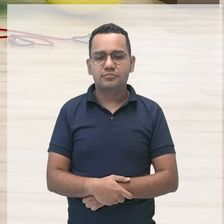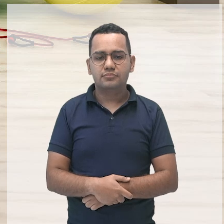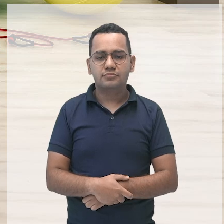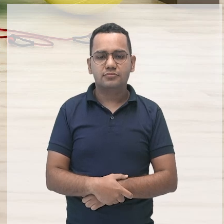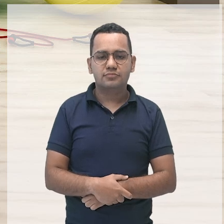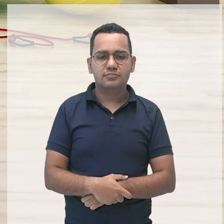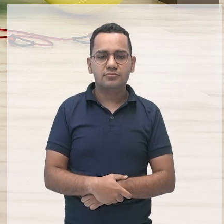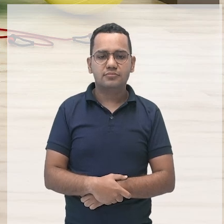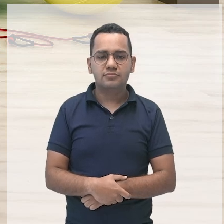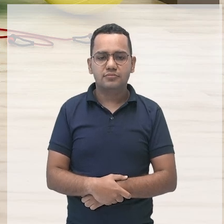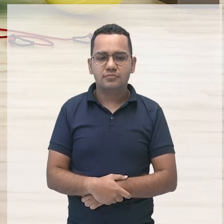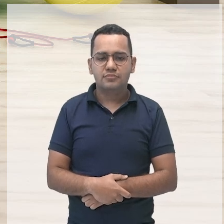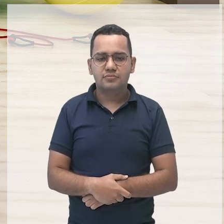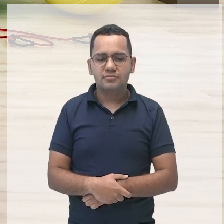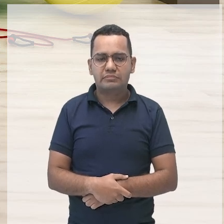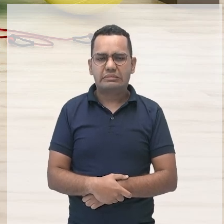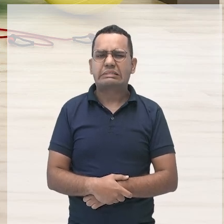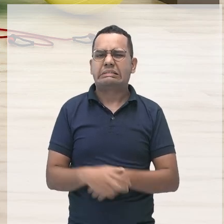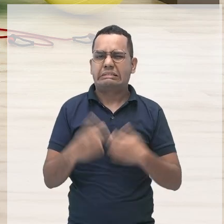8,